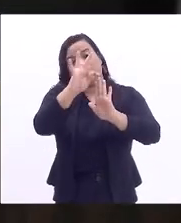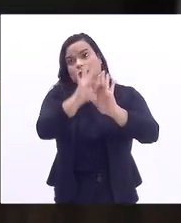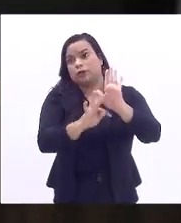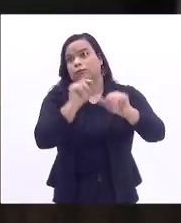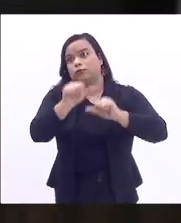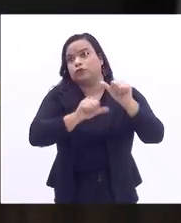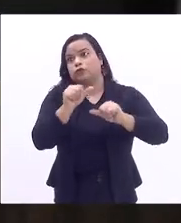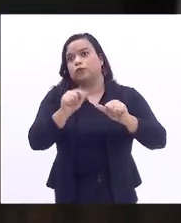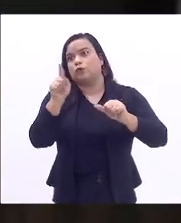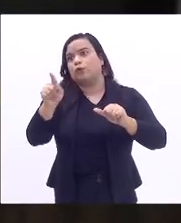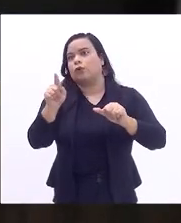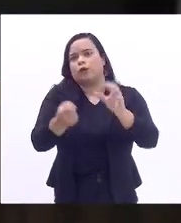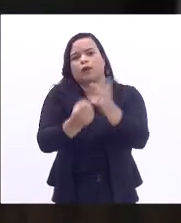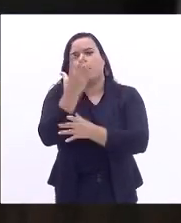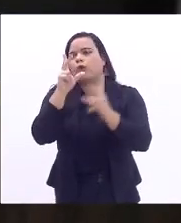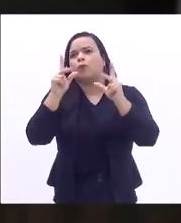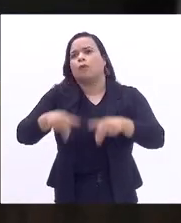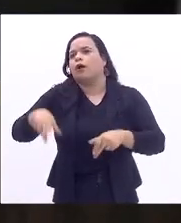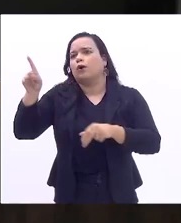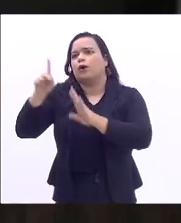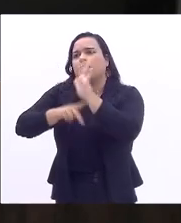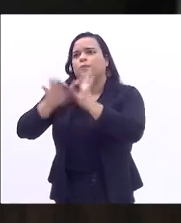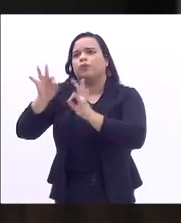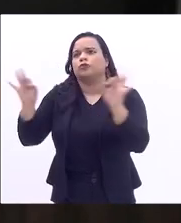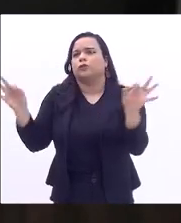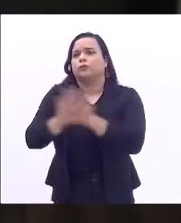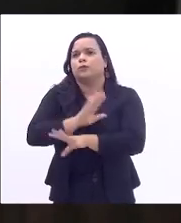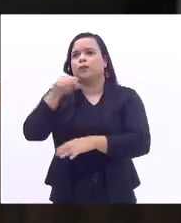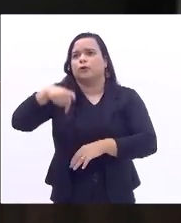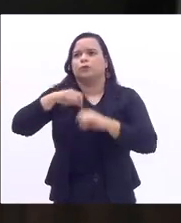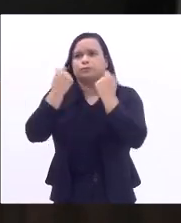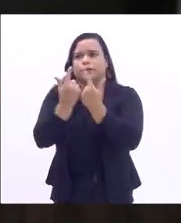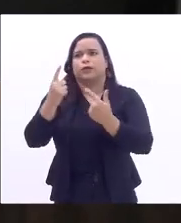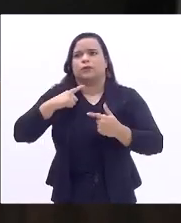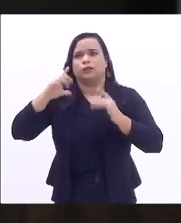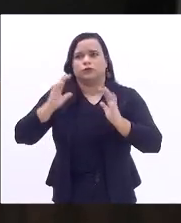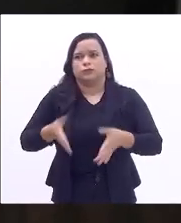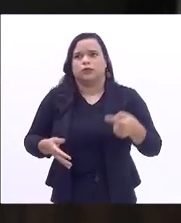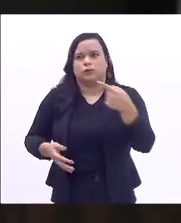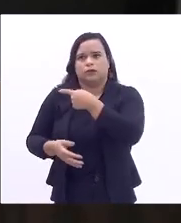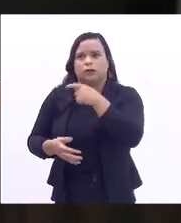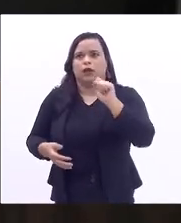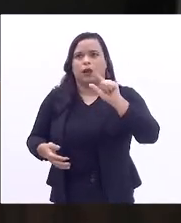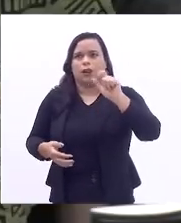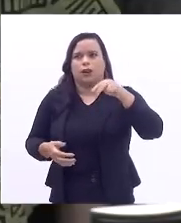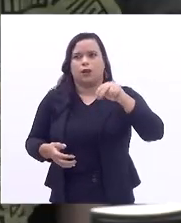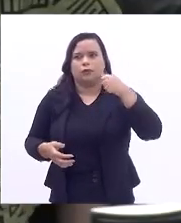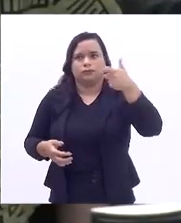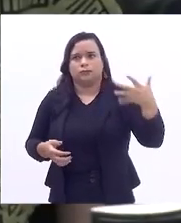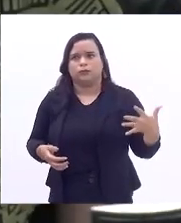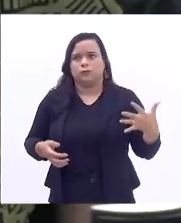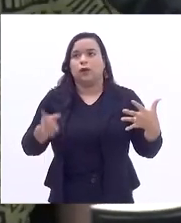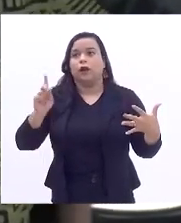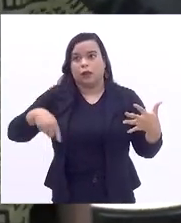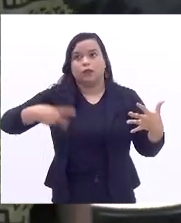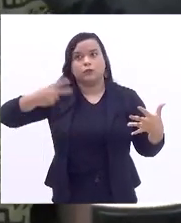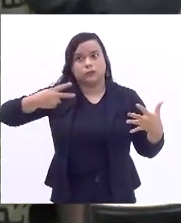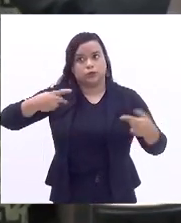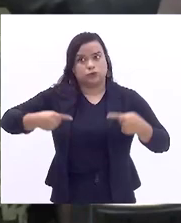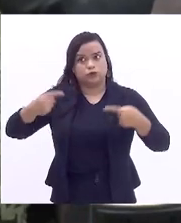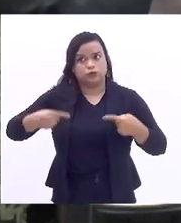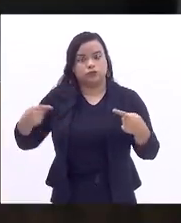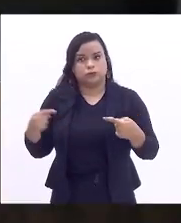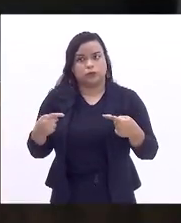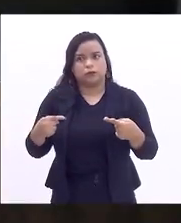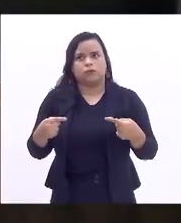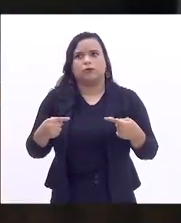texto foi igual a um projeto que já tem na casa não né isso precisam saber é isso que ela não seria uma segunda expulsão é na